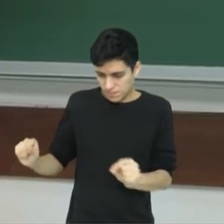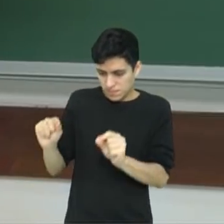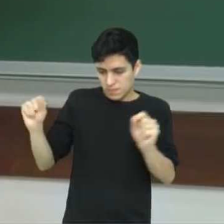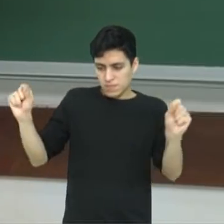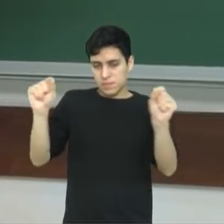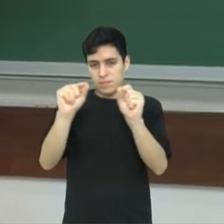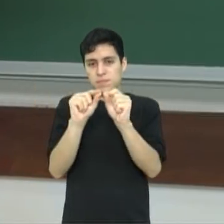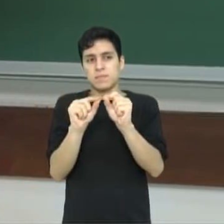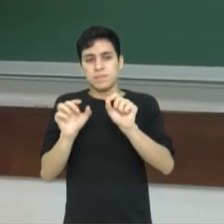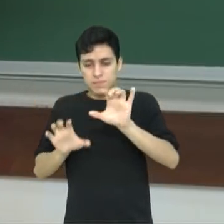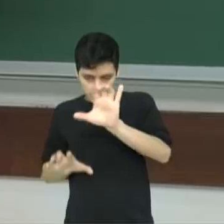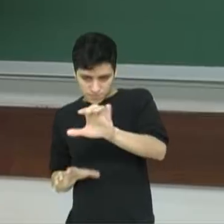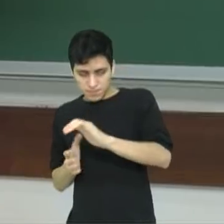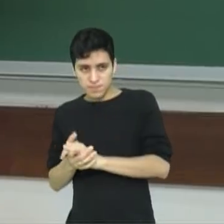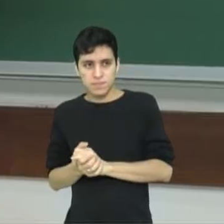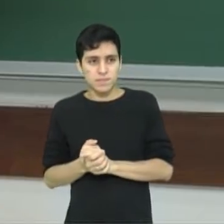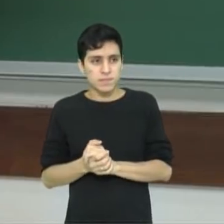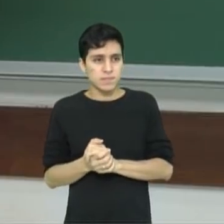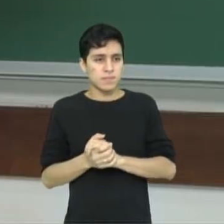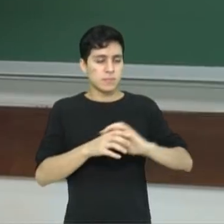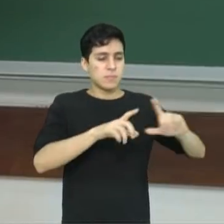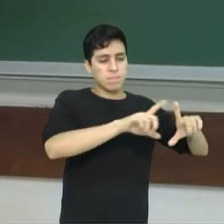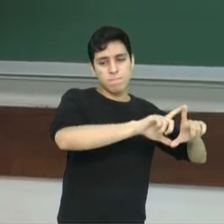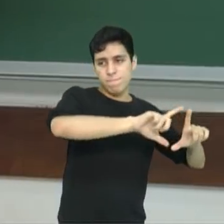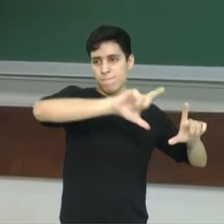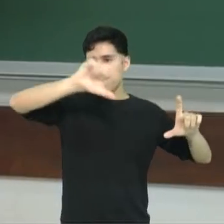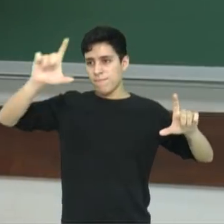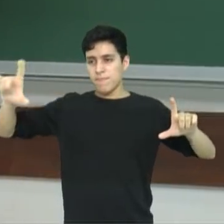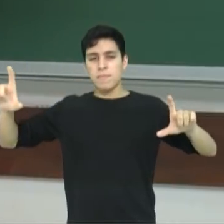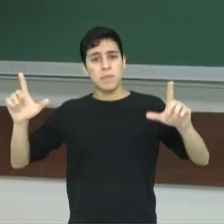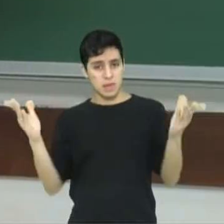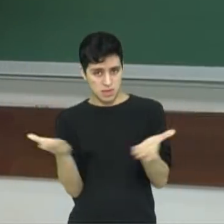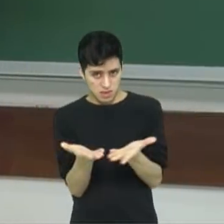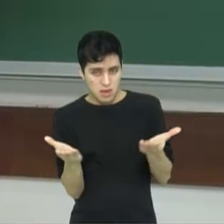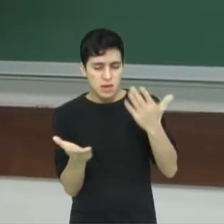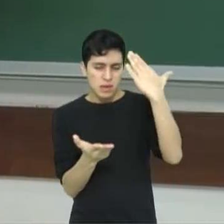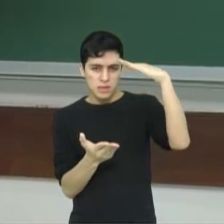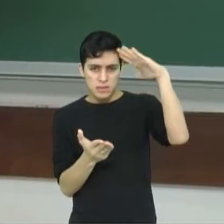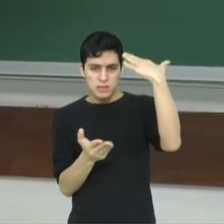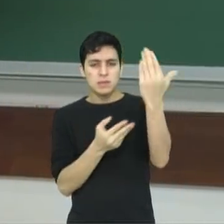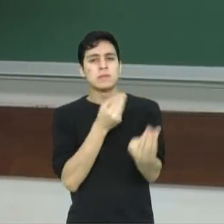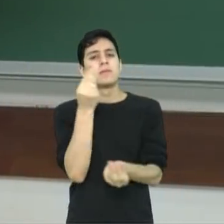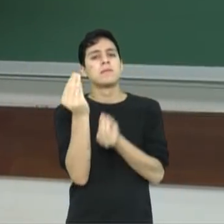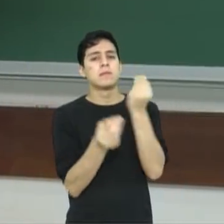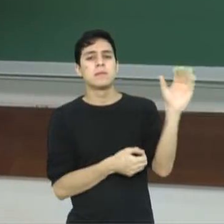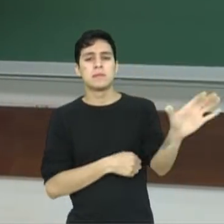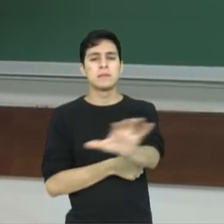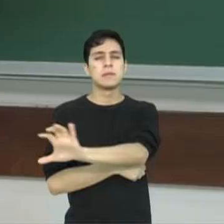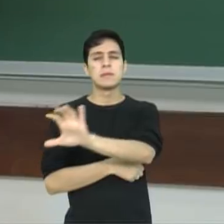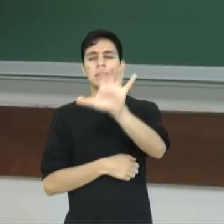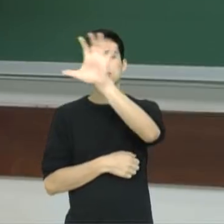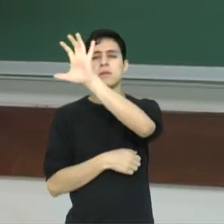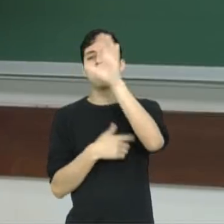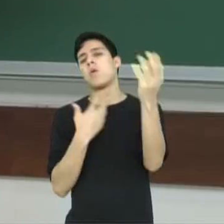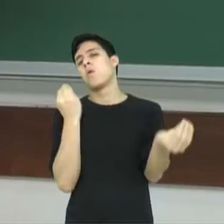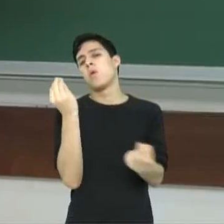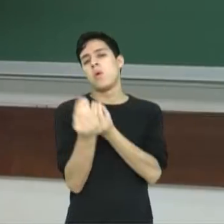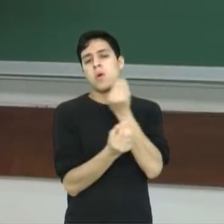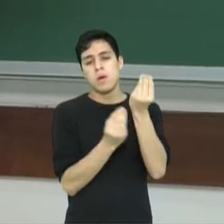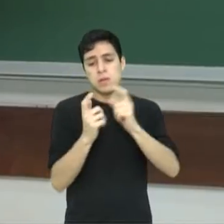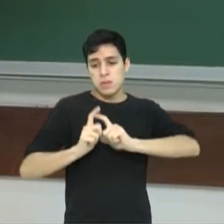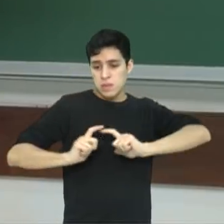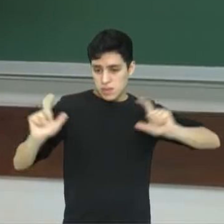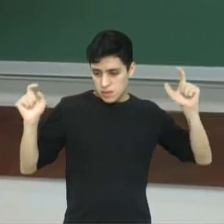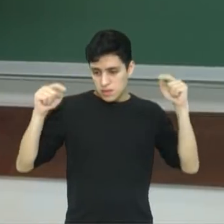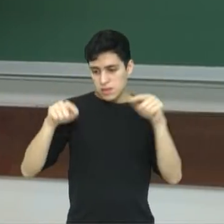explicou, Maomé. Depois, durante o califado Rashidun, até bacana o nome, né? Parece Rashidun, a